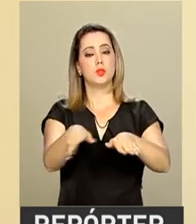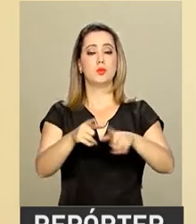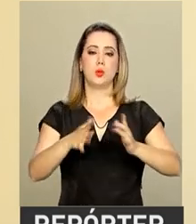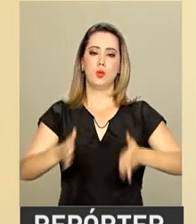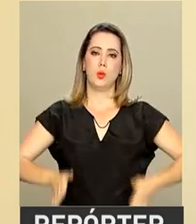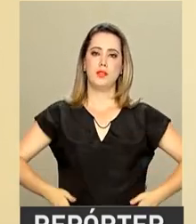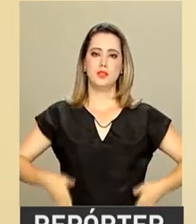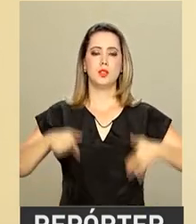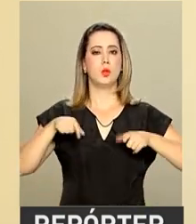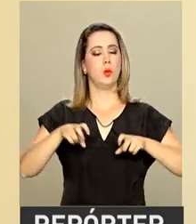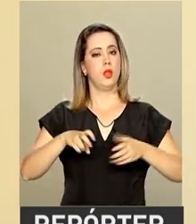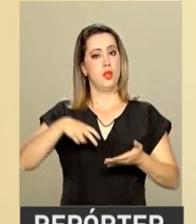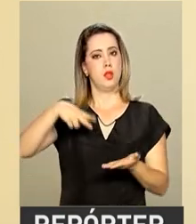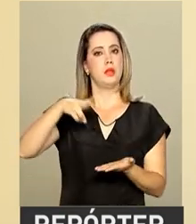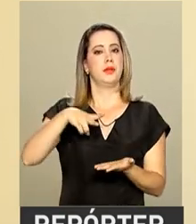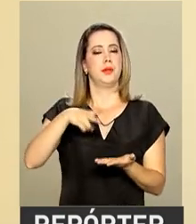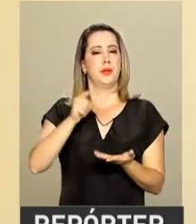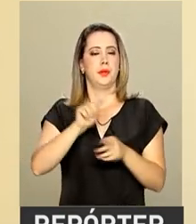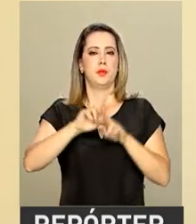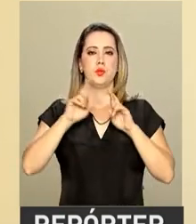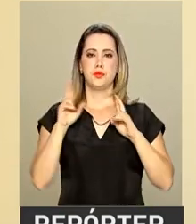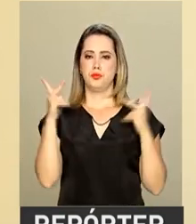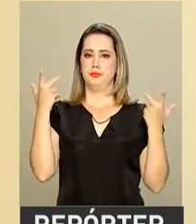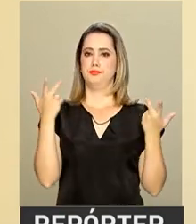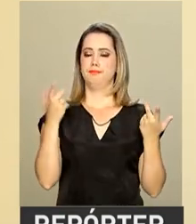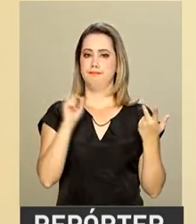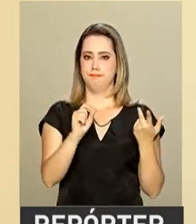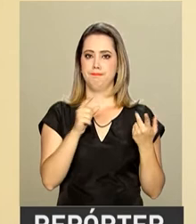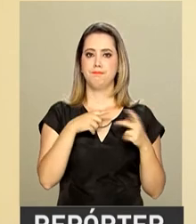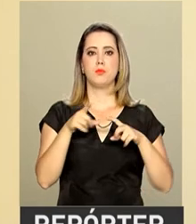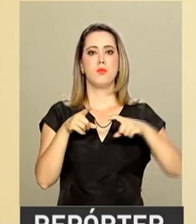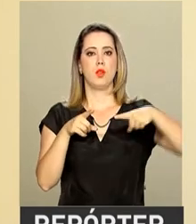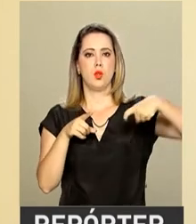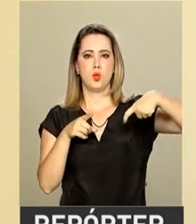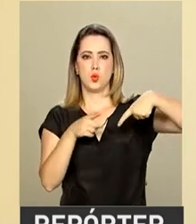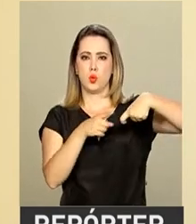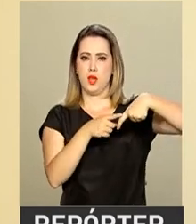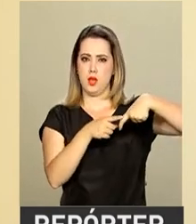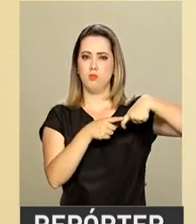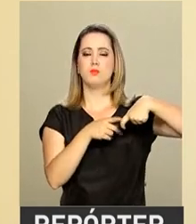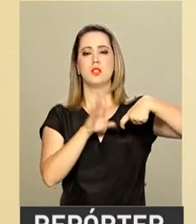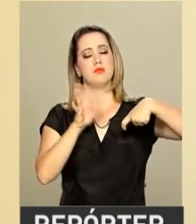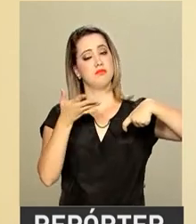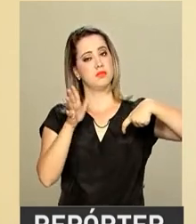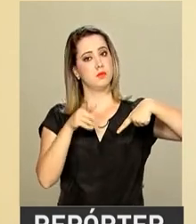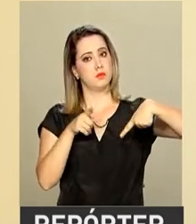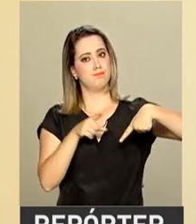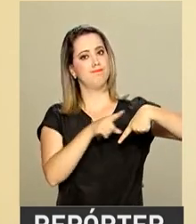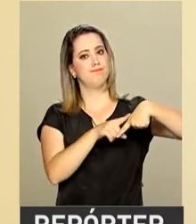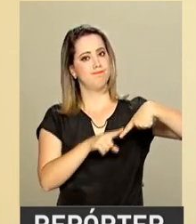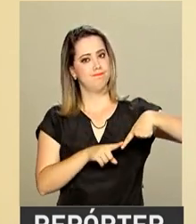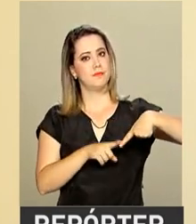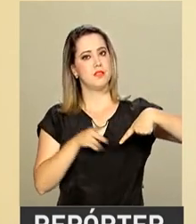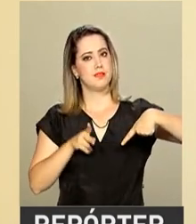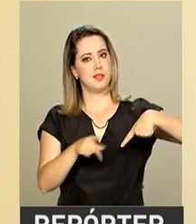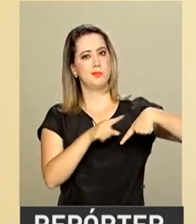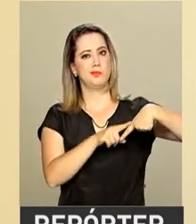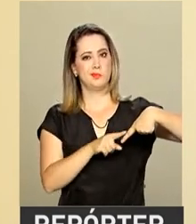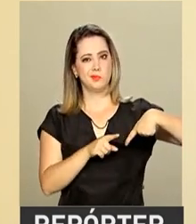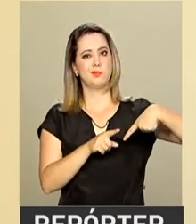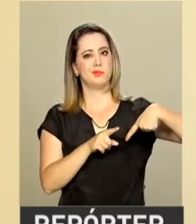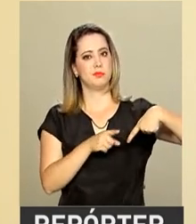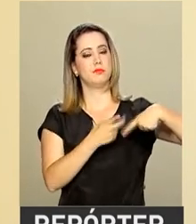esticam, né, estão fora do lugar e os joelhinhos muitas vezes também não dobram. Além disso, as crianças